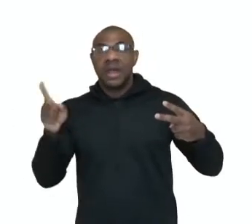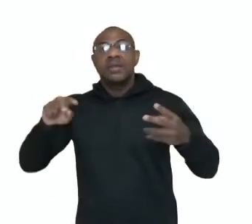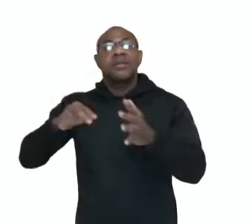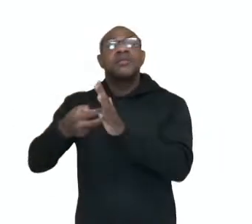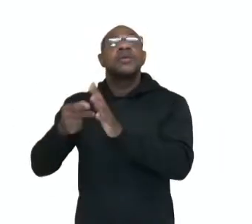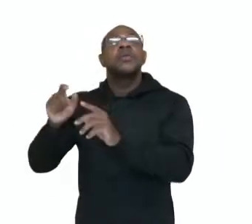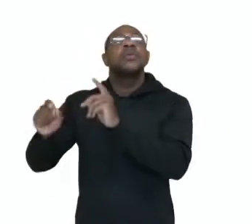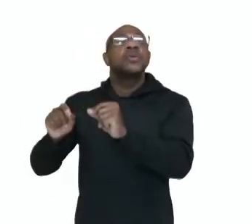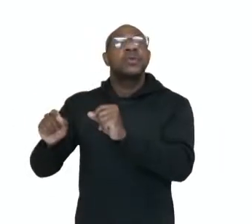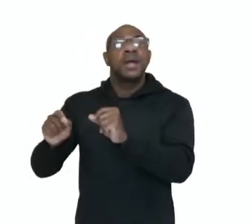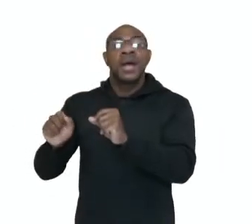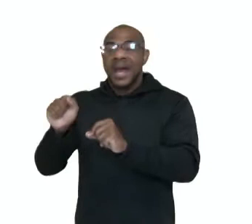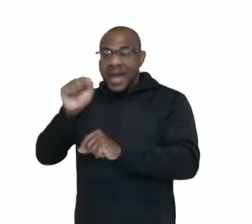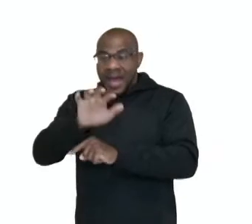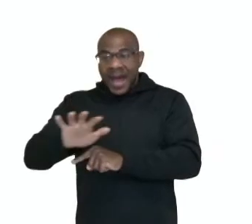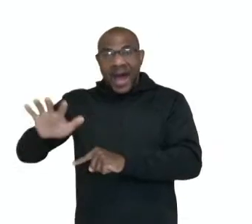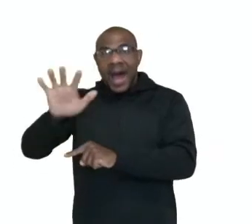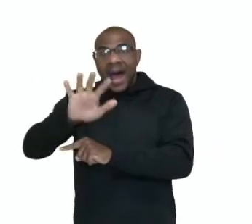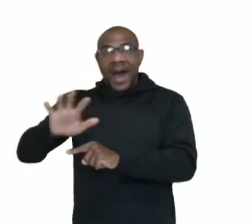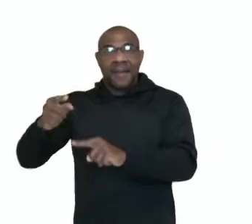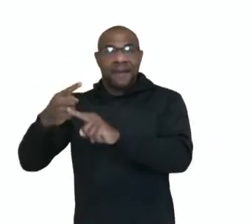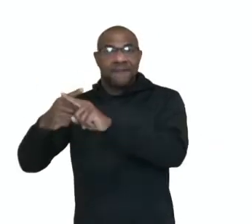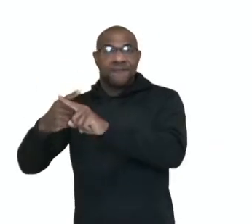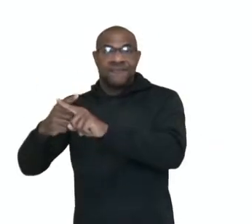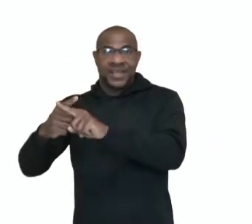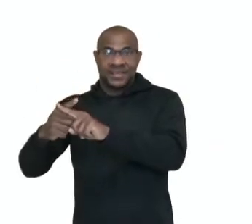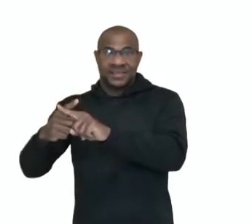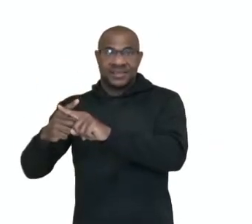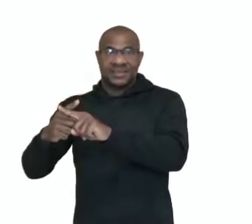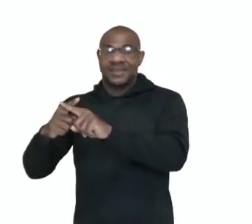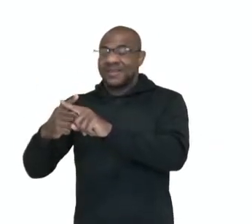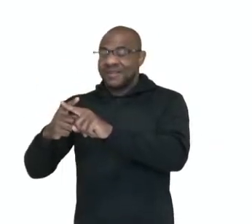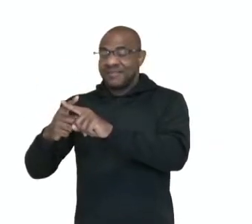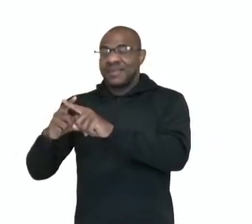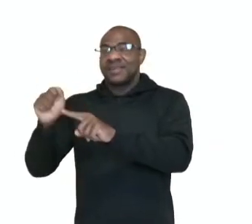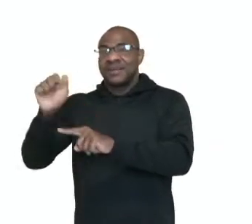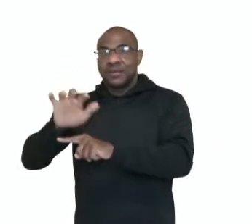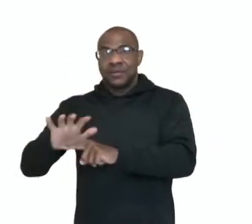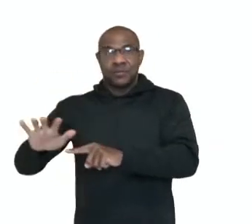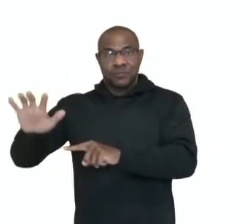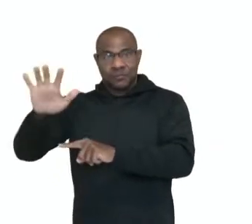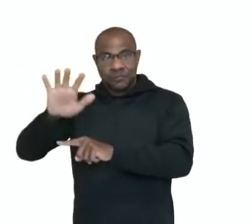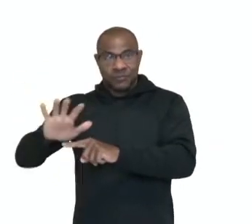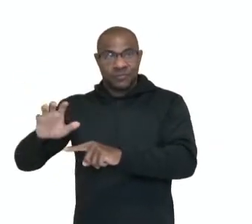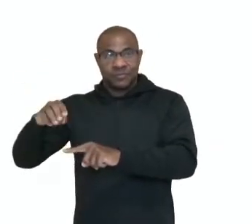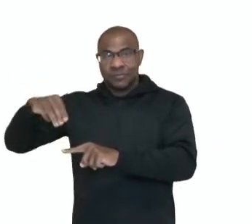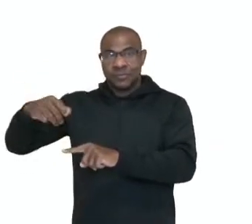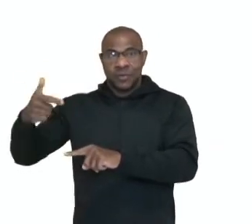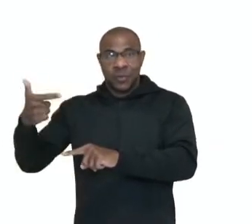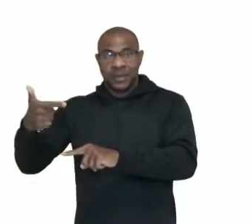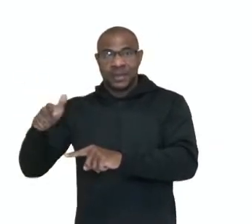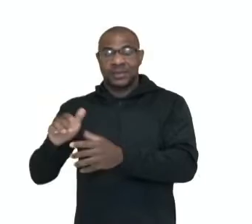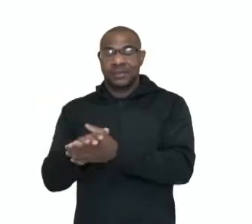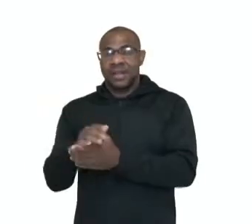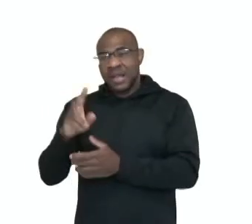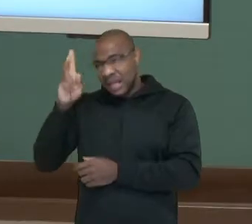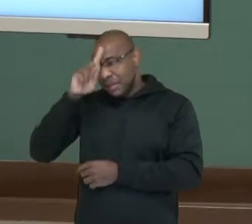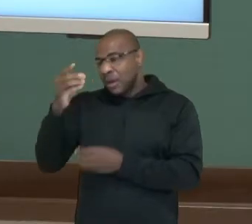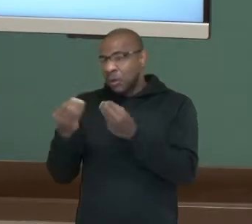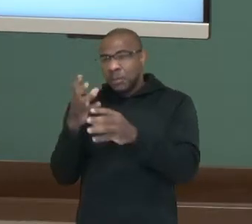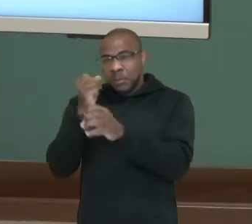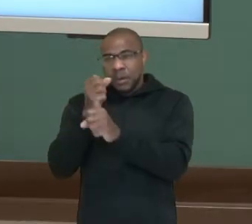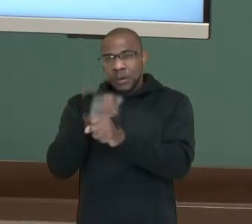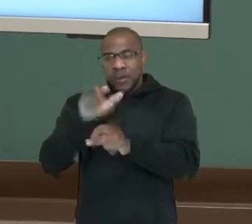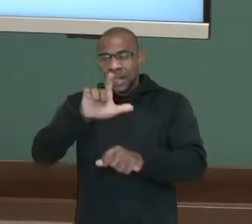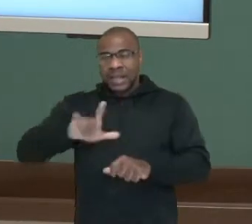representa as áreas desses quadrados, e eu vou chamar área de y. Tá lembrado como é que calcula a área de quadrado?